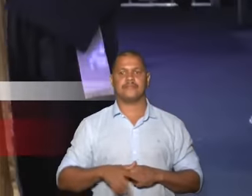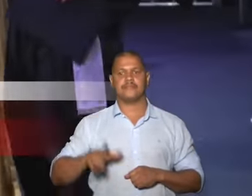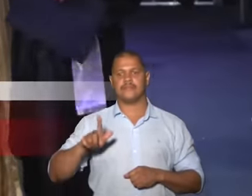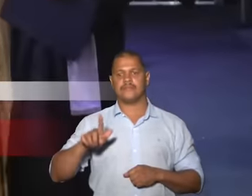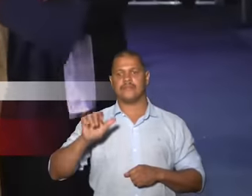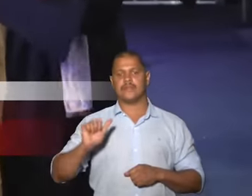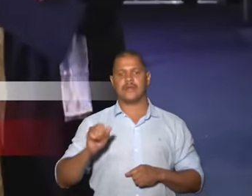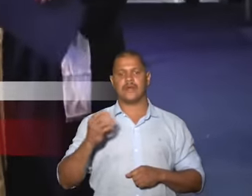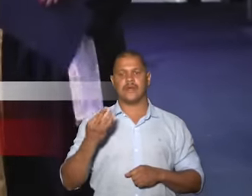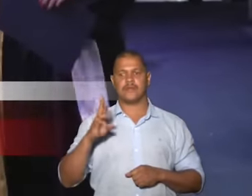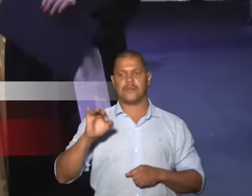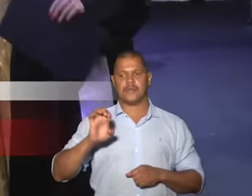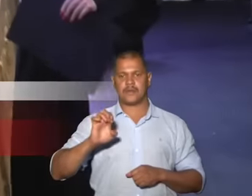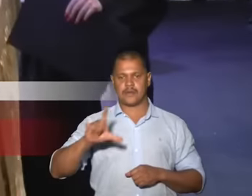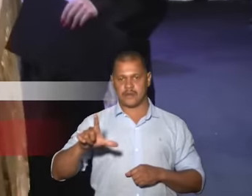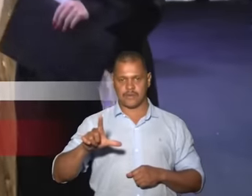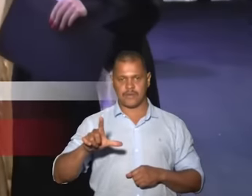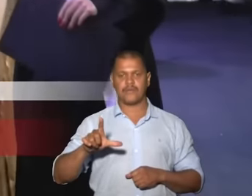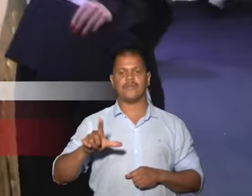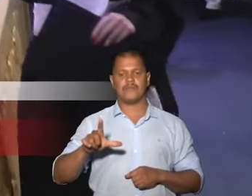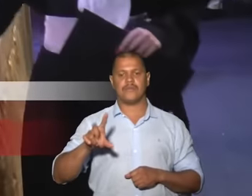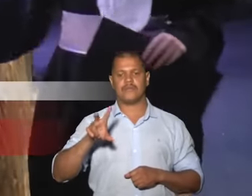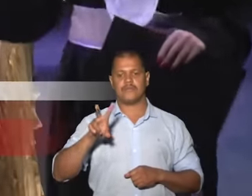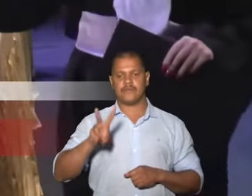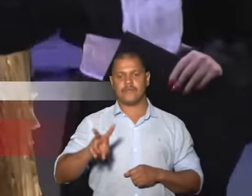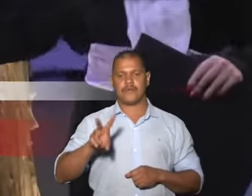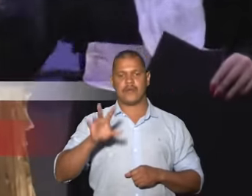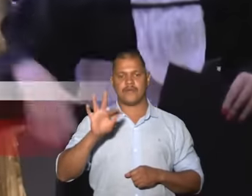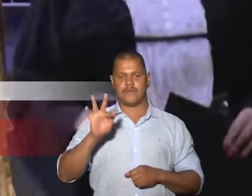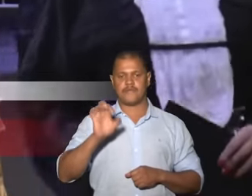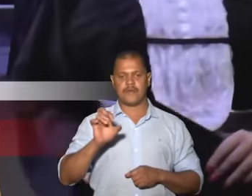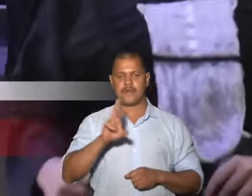Gabriel Aquio Ferreira Iocota.